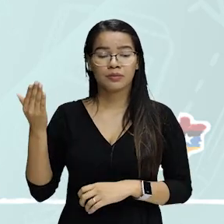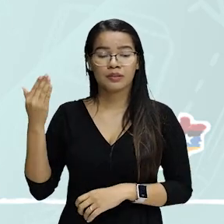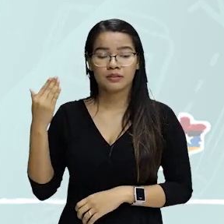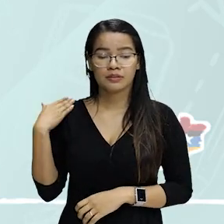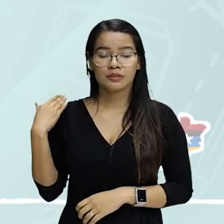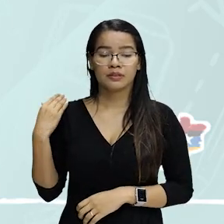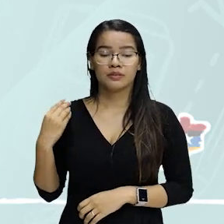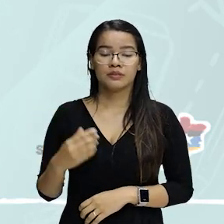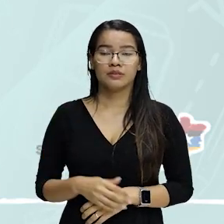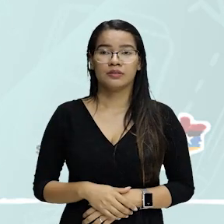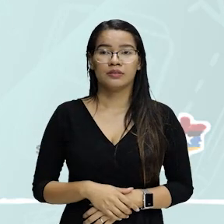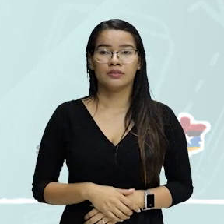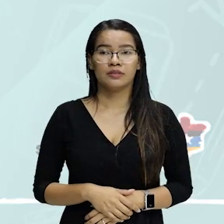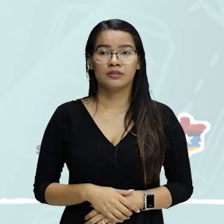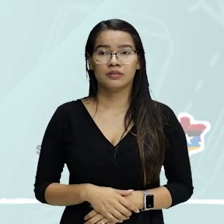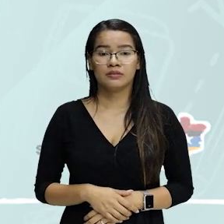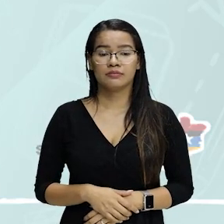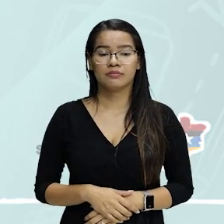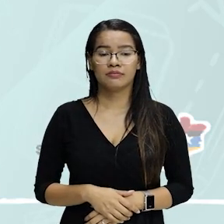antepassados vermiformes.